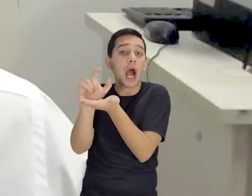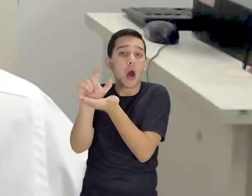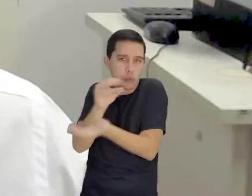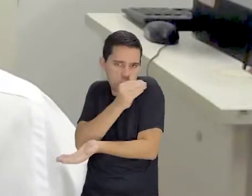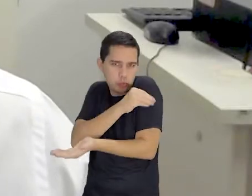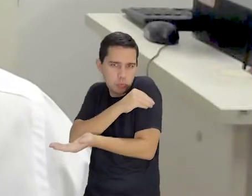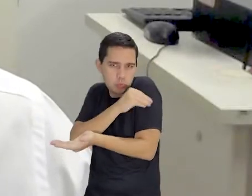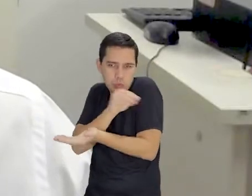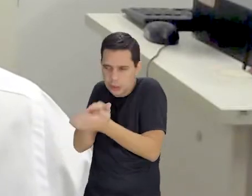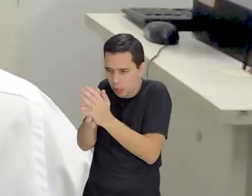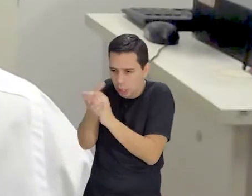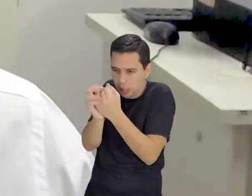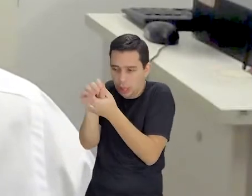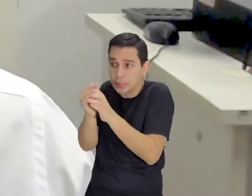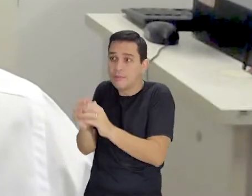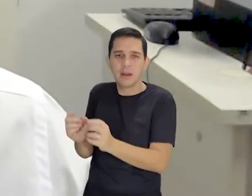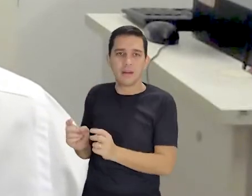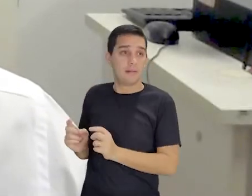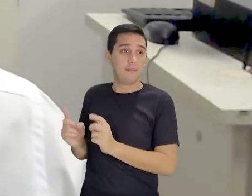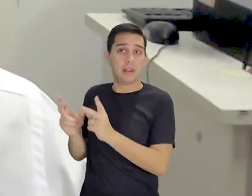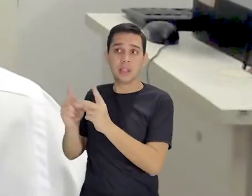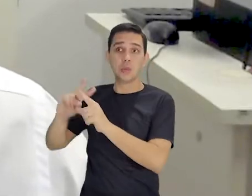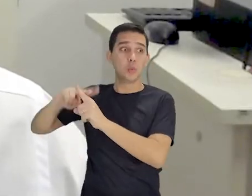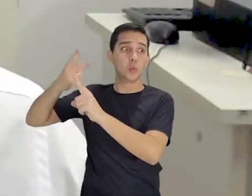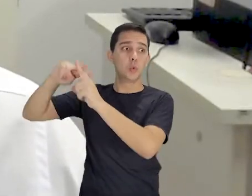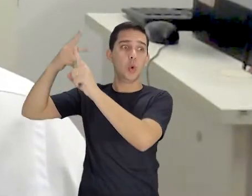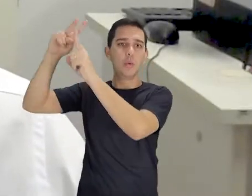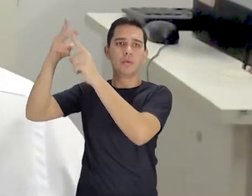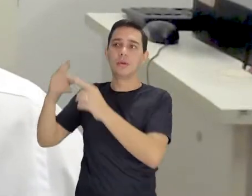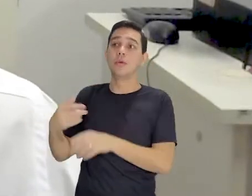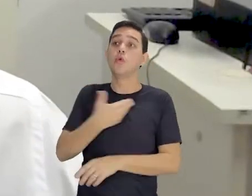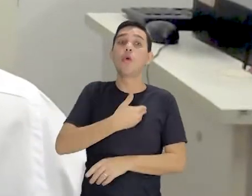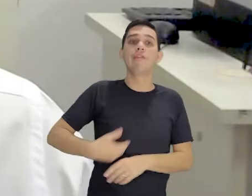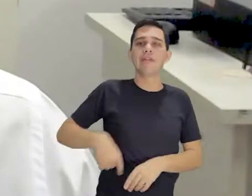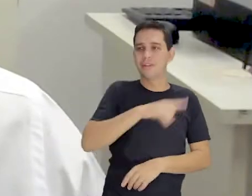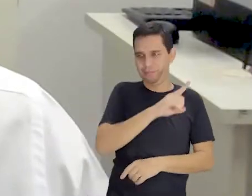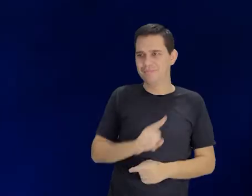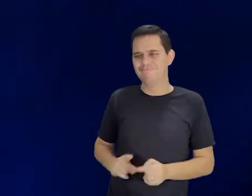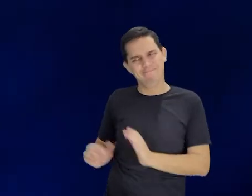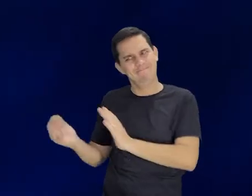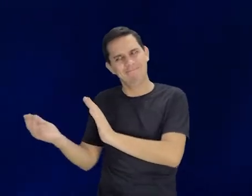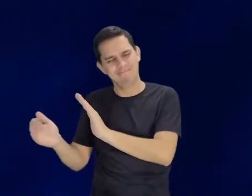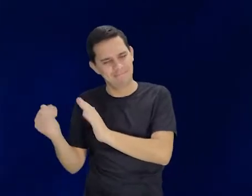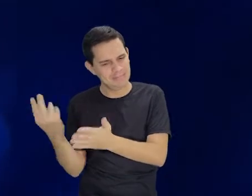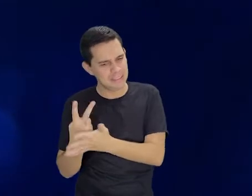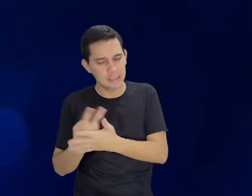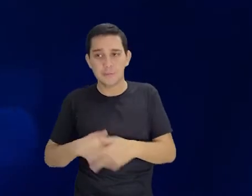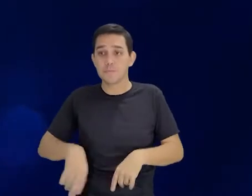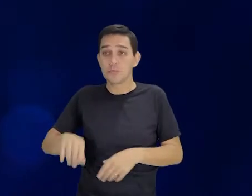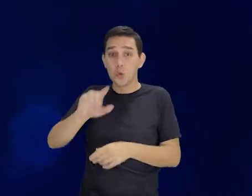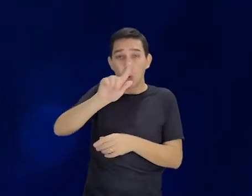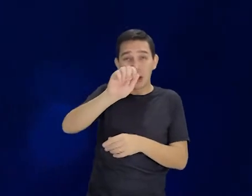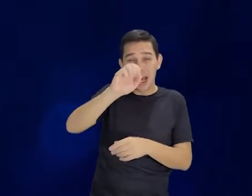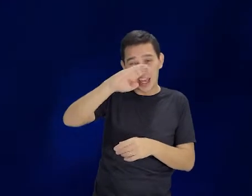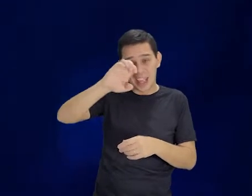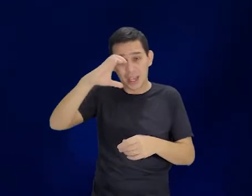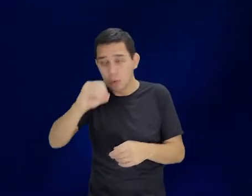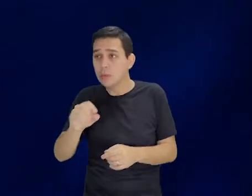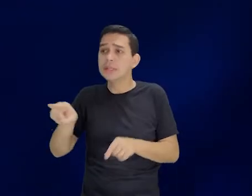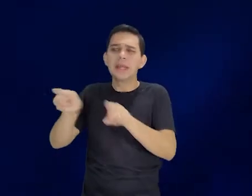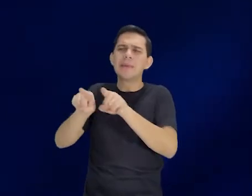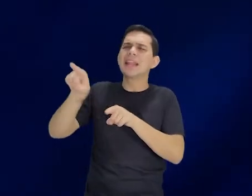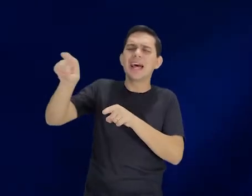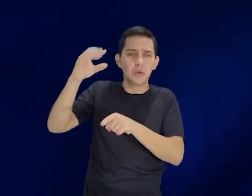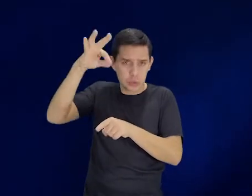houve um entendimento entre o Ministério Público, através da Promotoria de Justiça do Carmo e o GAECO, com a Polícia Civil e com a Polícia Federal do Espírito